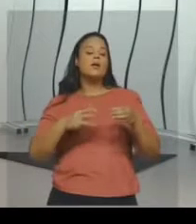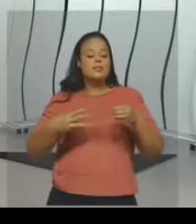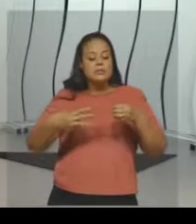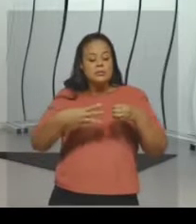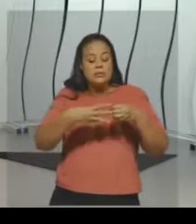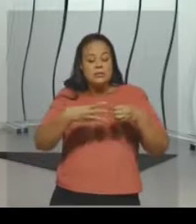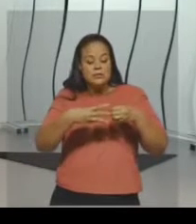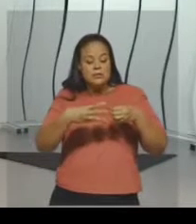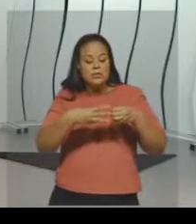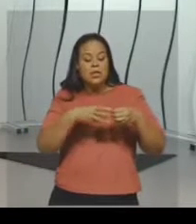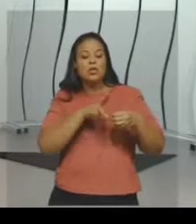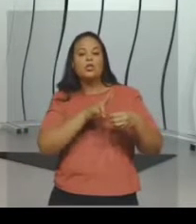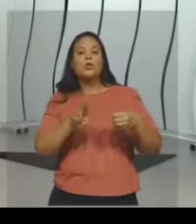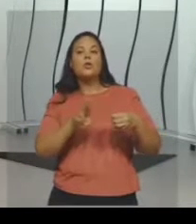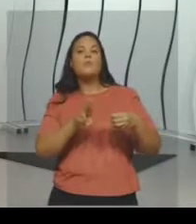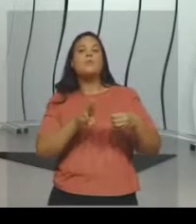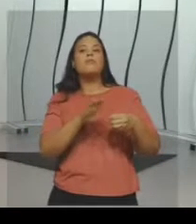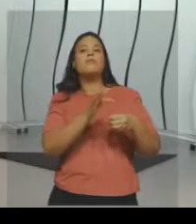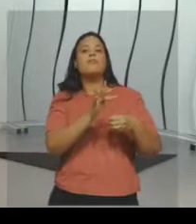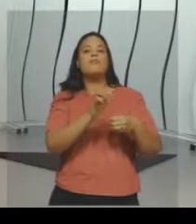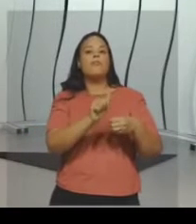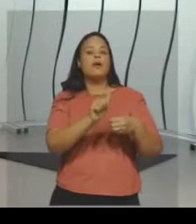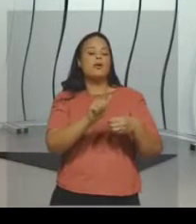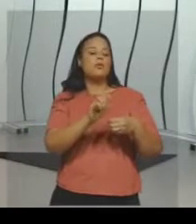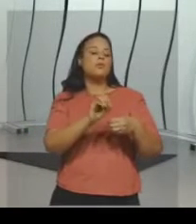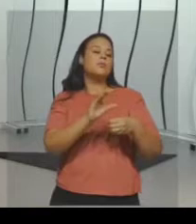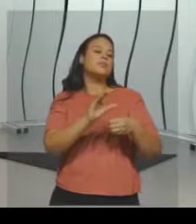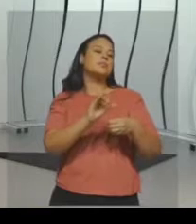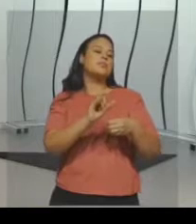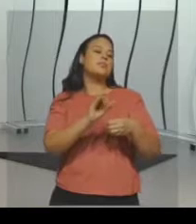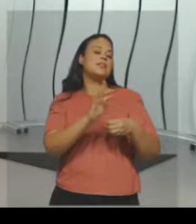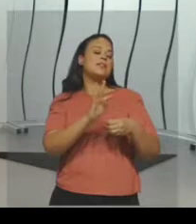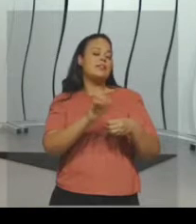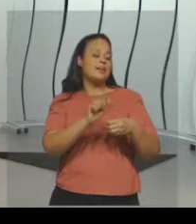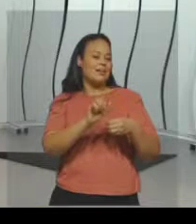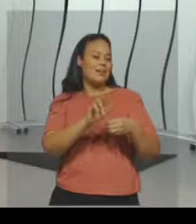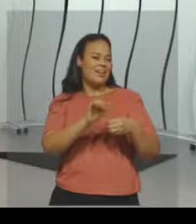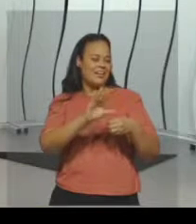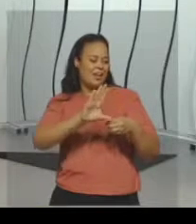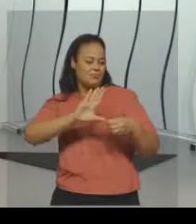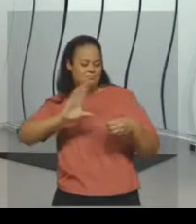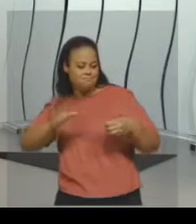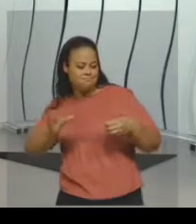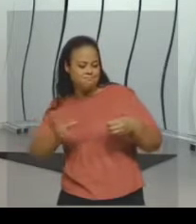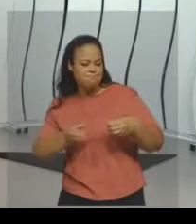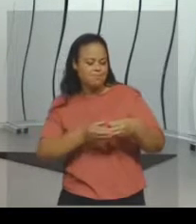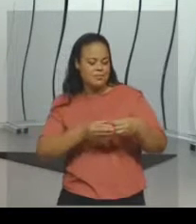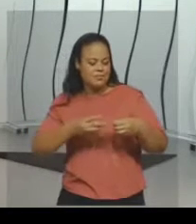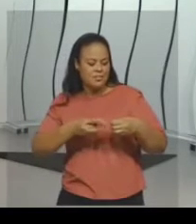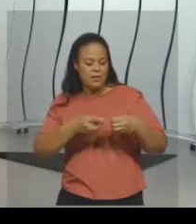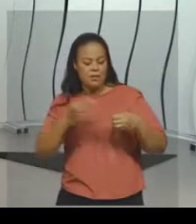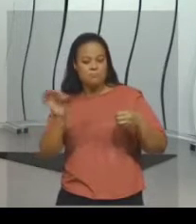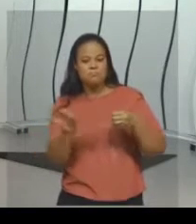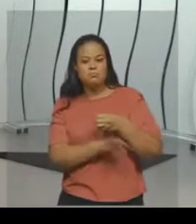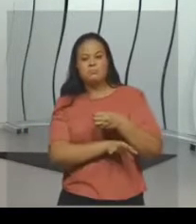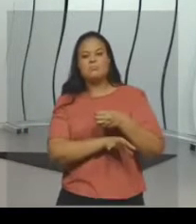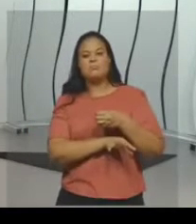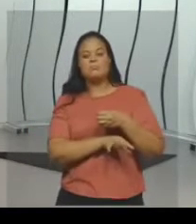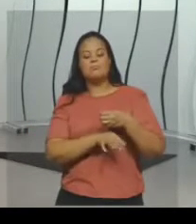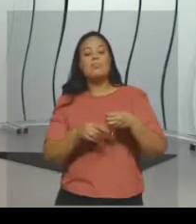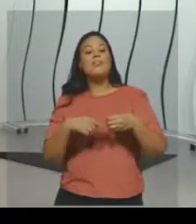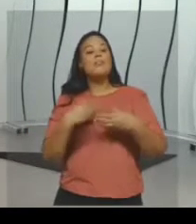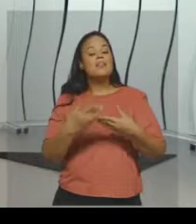chamadas de células fagocitárias, porque elas são capazes de englobar essas bactérias e destruí-las. E a cápsula